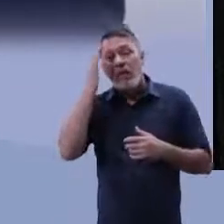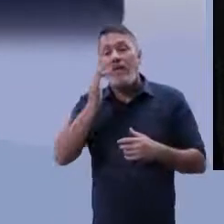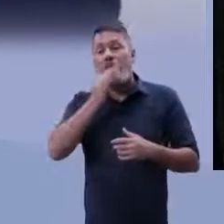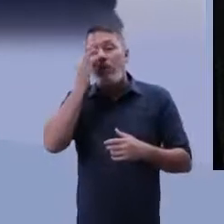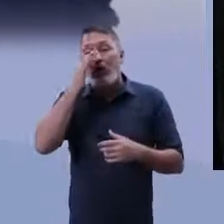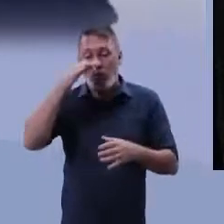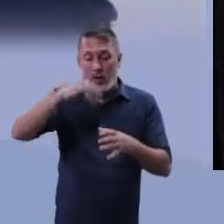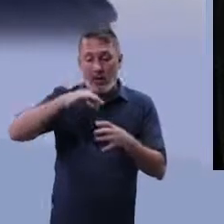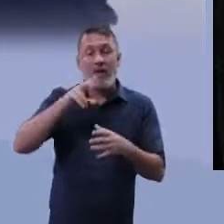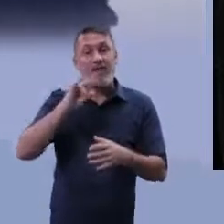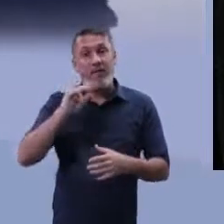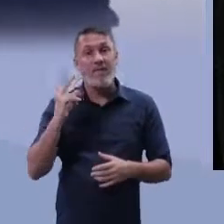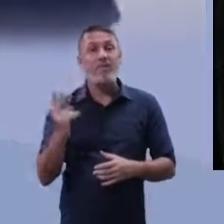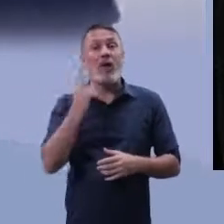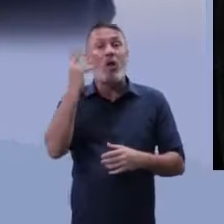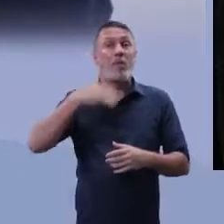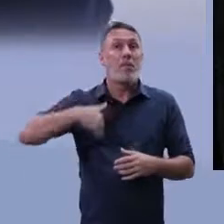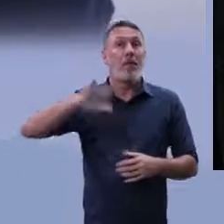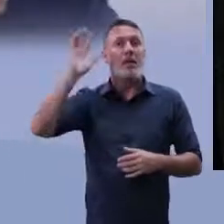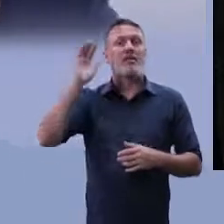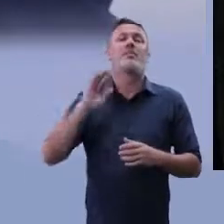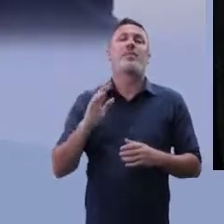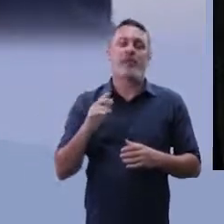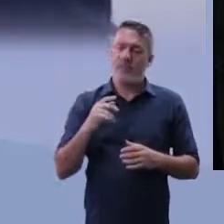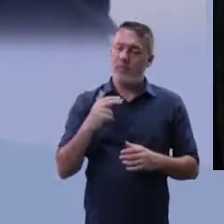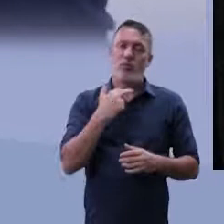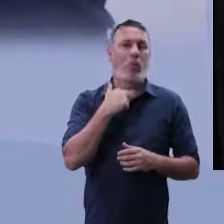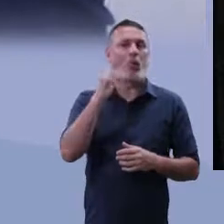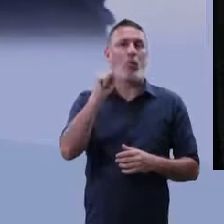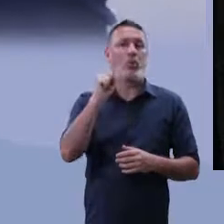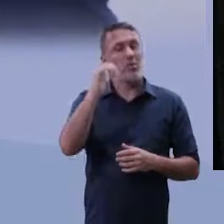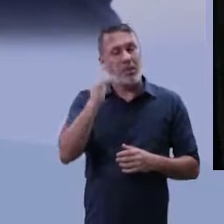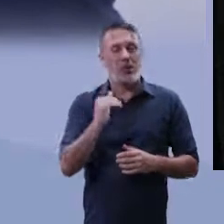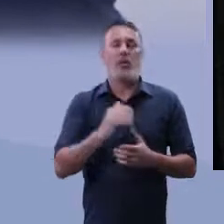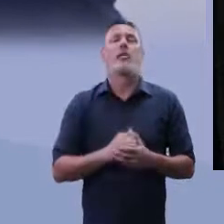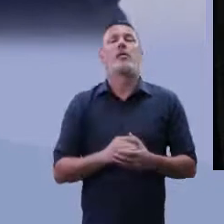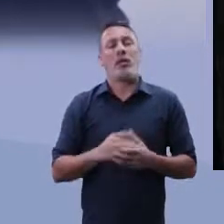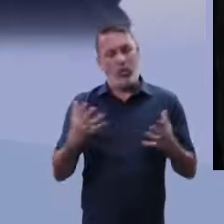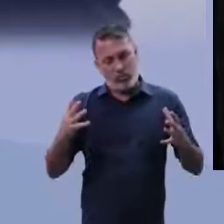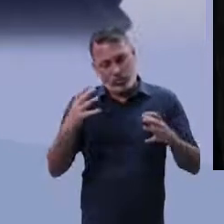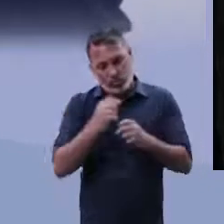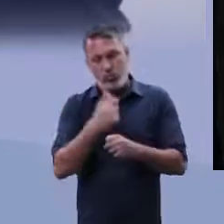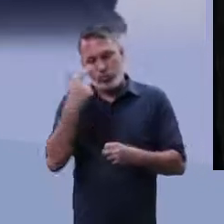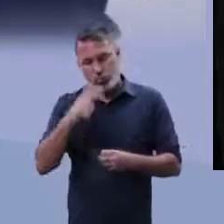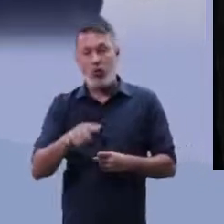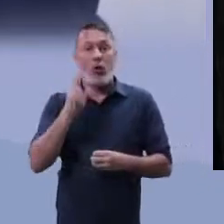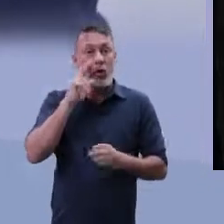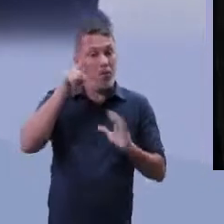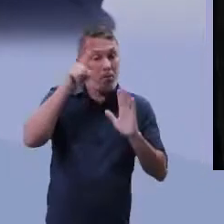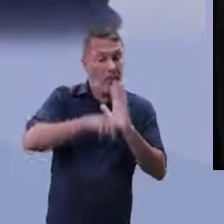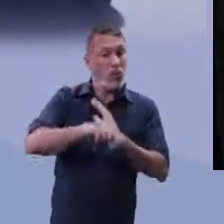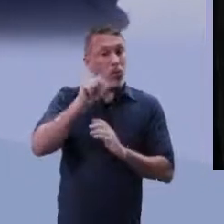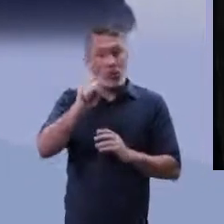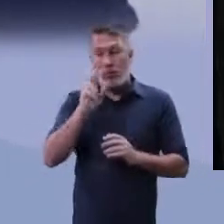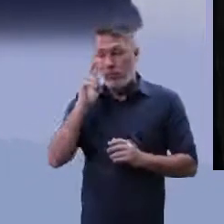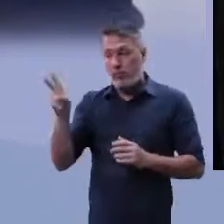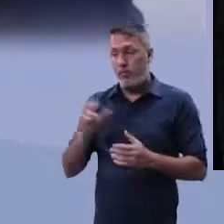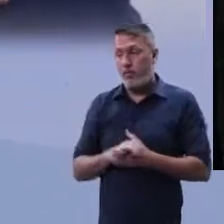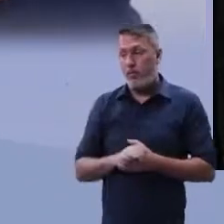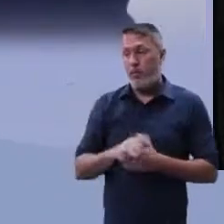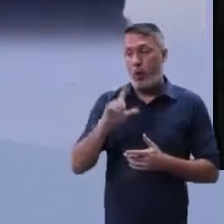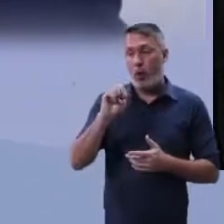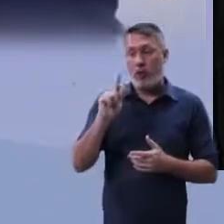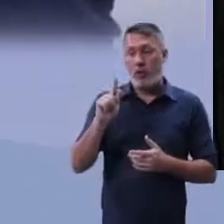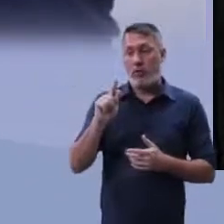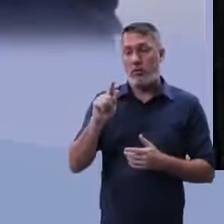eu quero que a rosa seja a mais valorizada possível. Então, tem que ser menor que 8. Vamos fazer a função menor